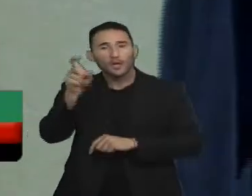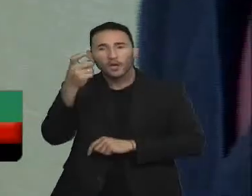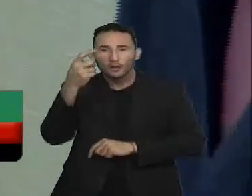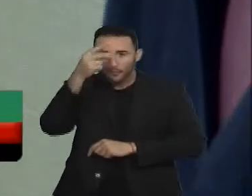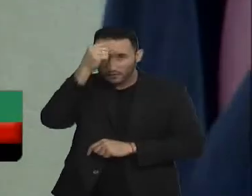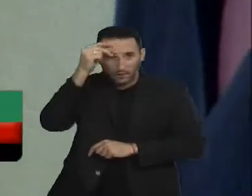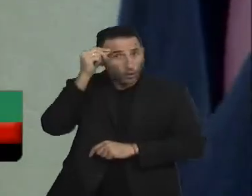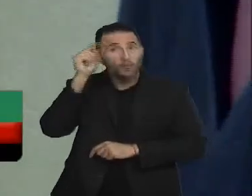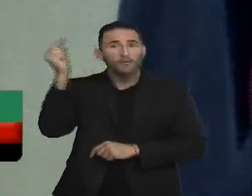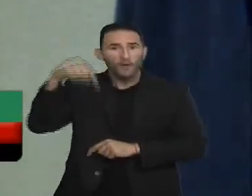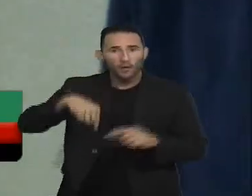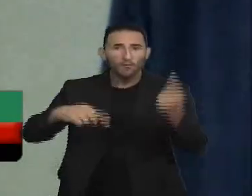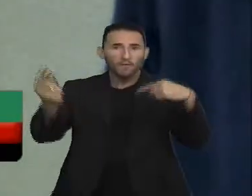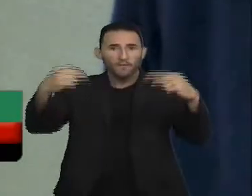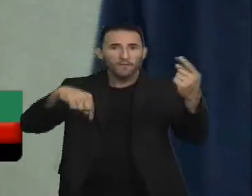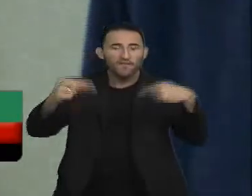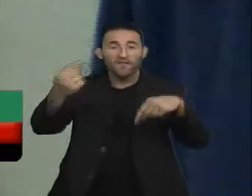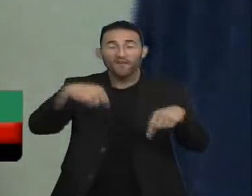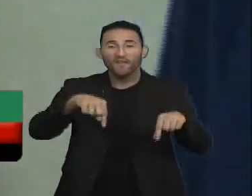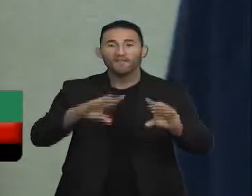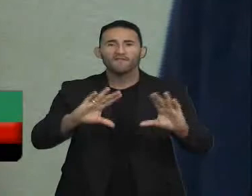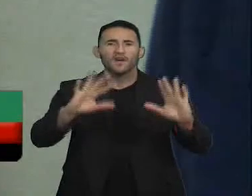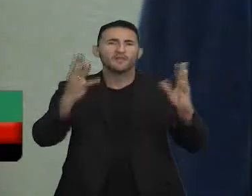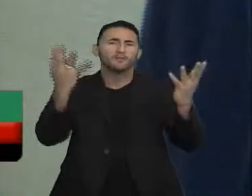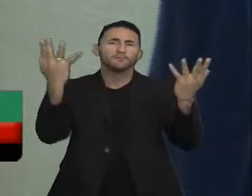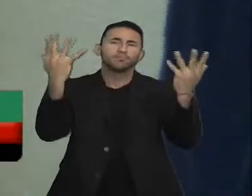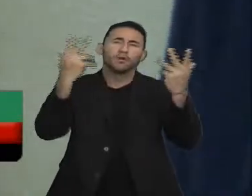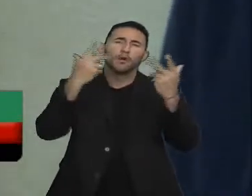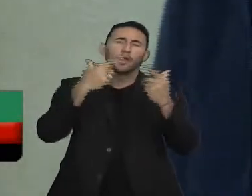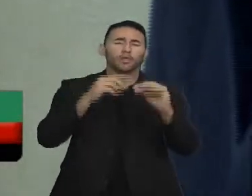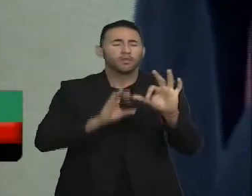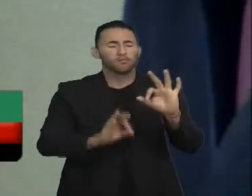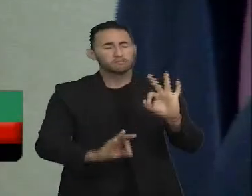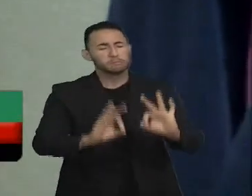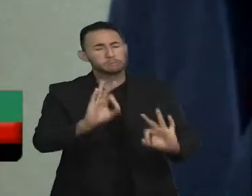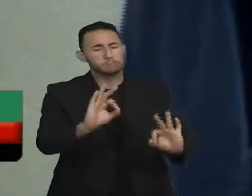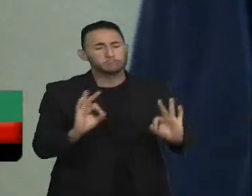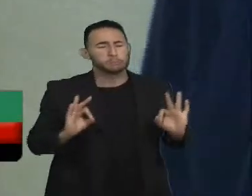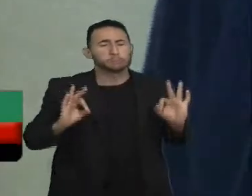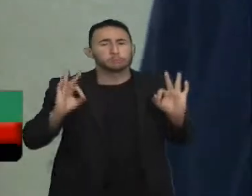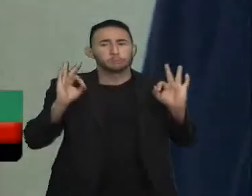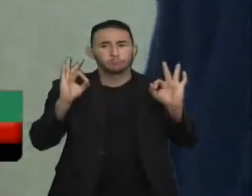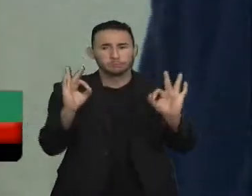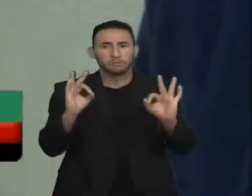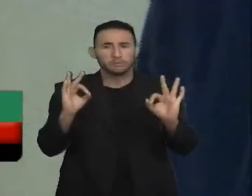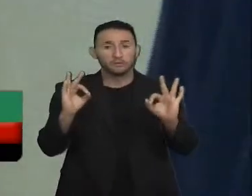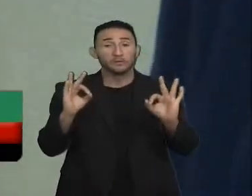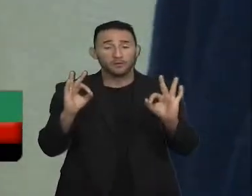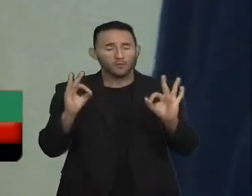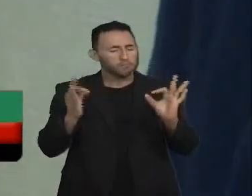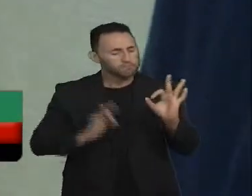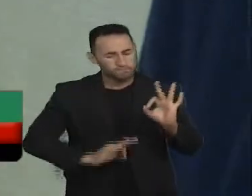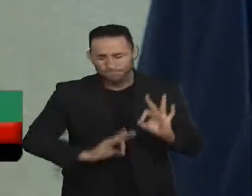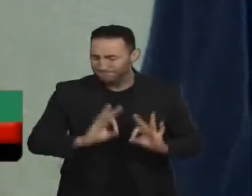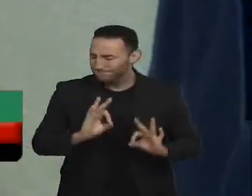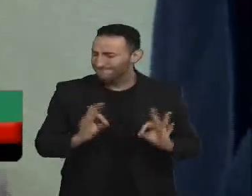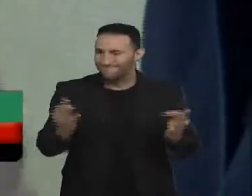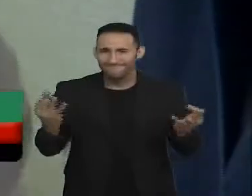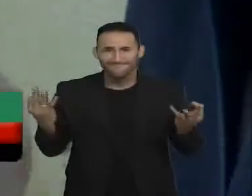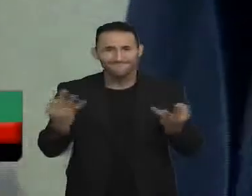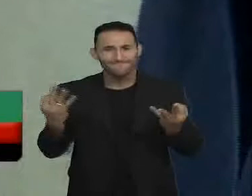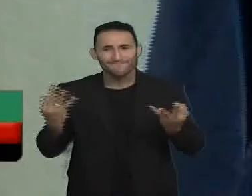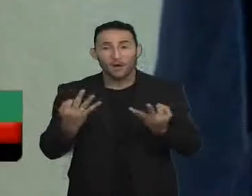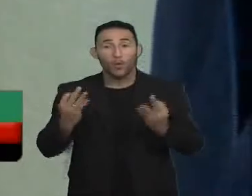estava presente nessa festa tão bonita, bem organizada, muito organizada em relação